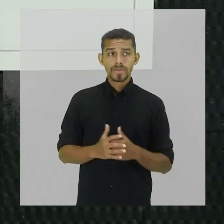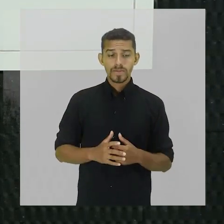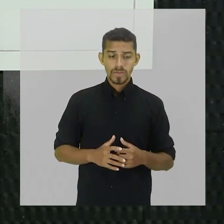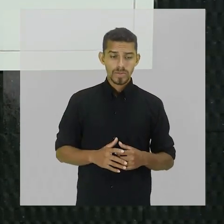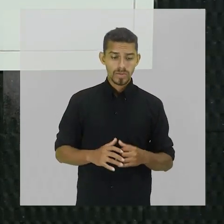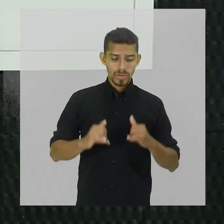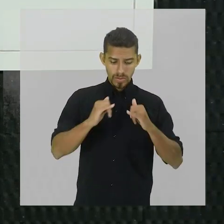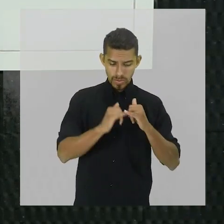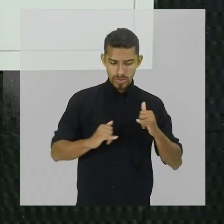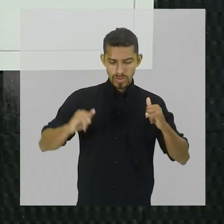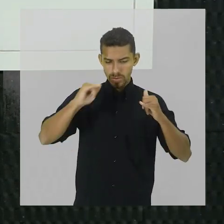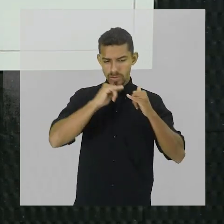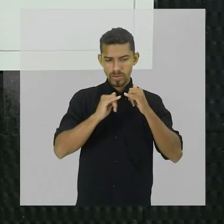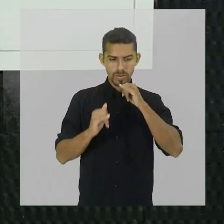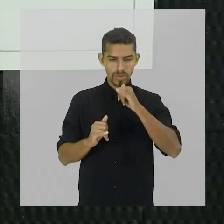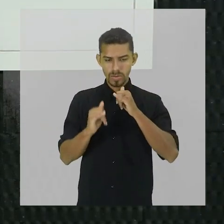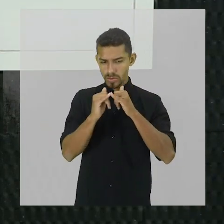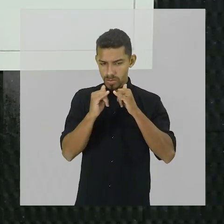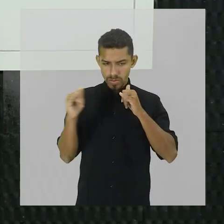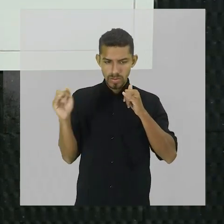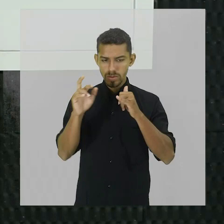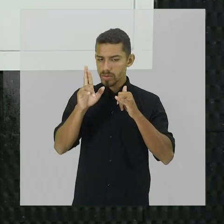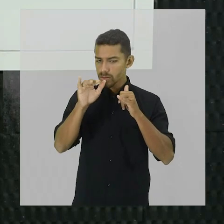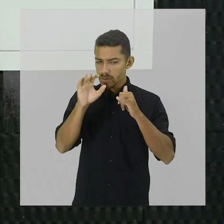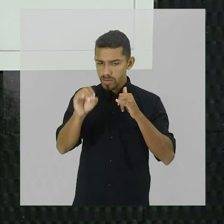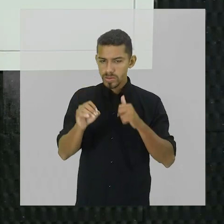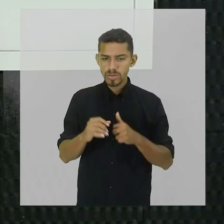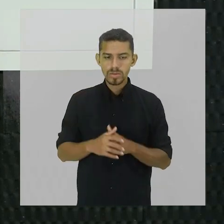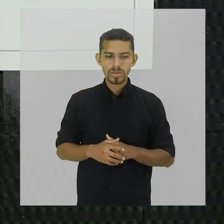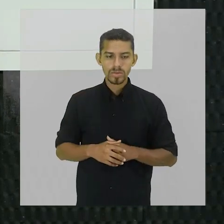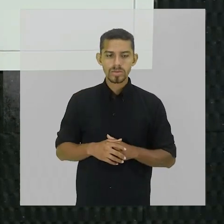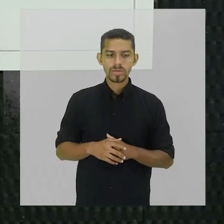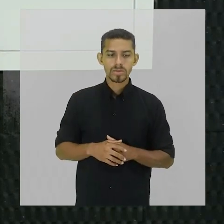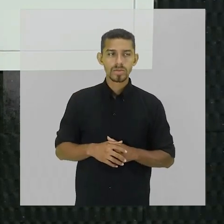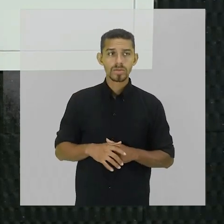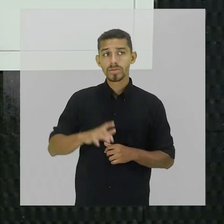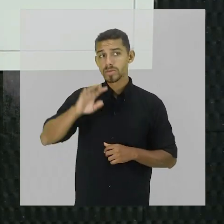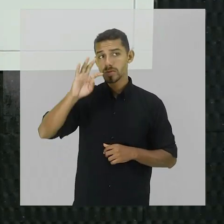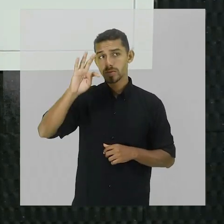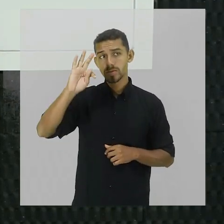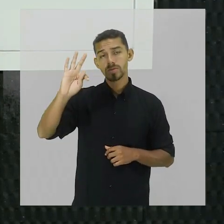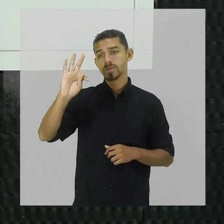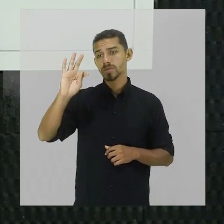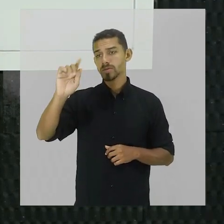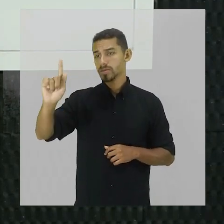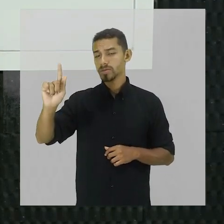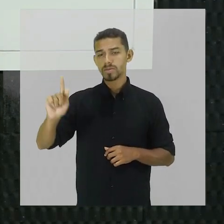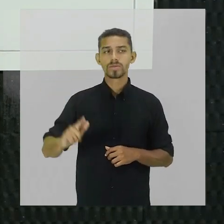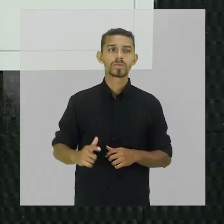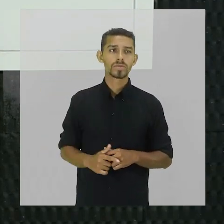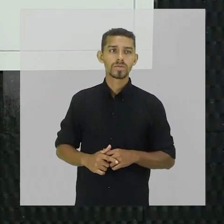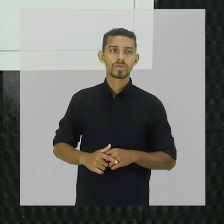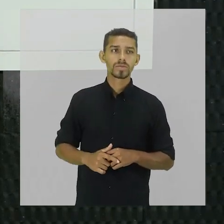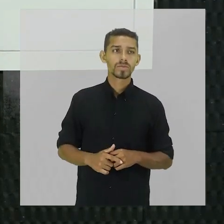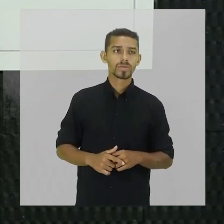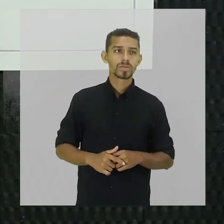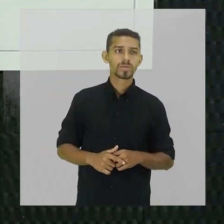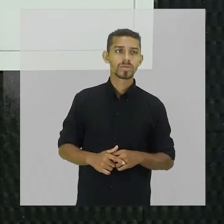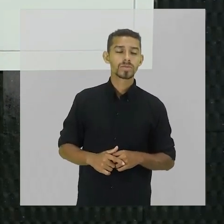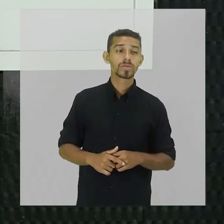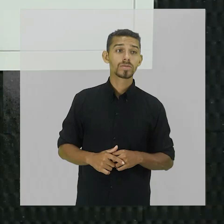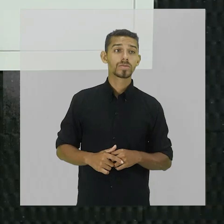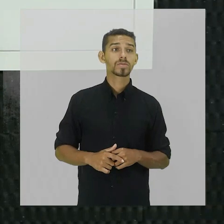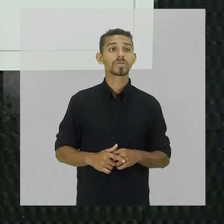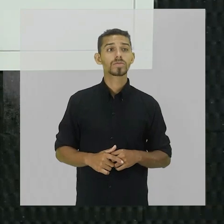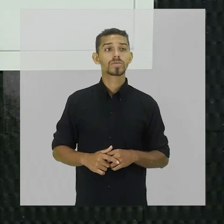esfera dessa tem Rzinho de raio. Ele falou que tangencia, né? Tangencia encostar em um ponto. Então, turma,